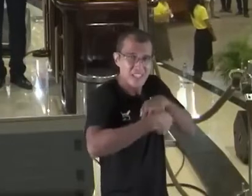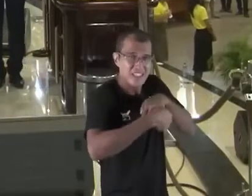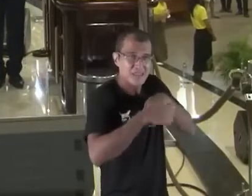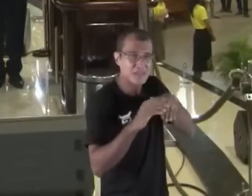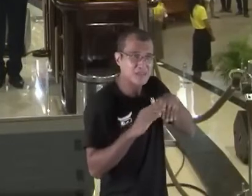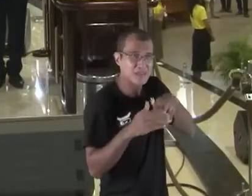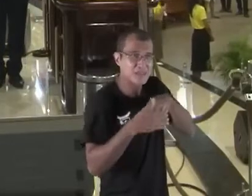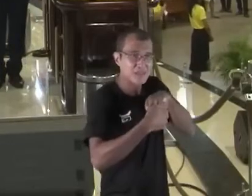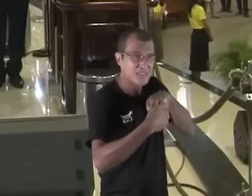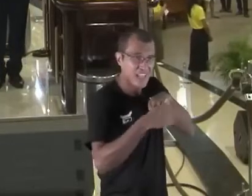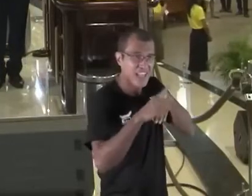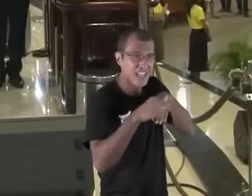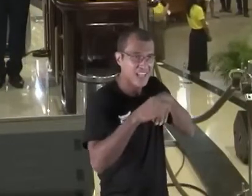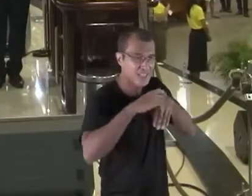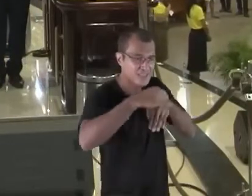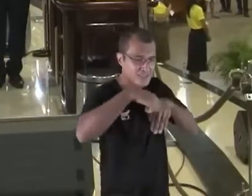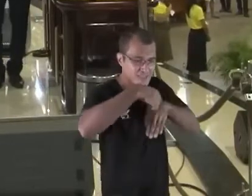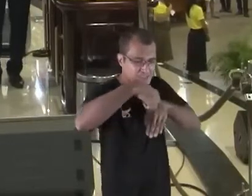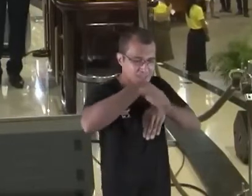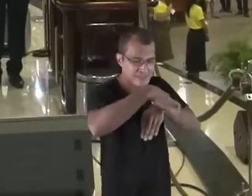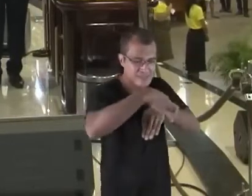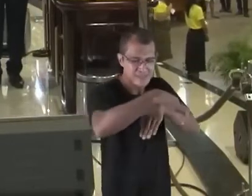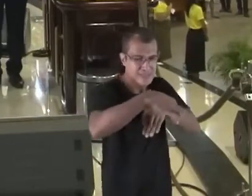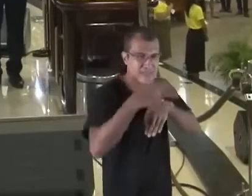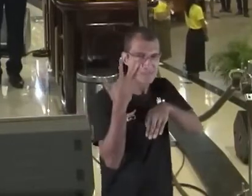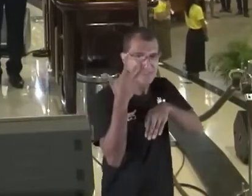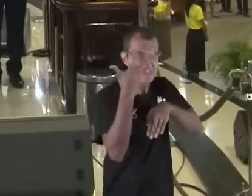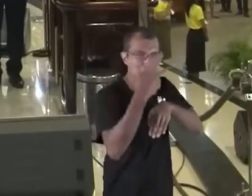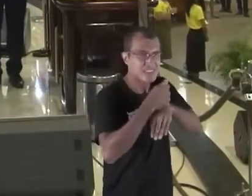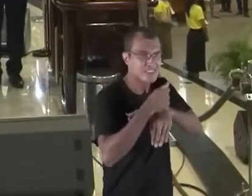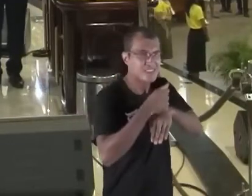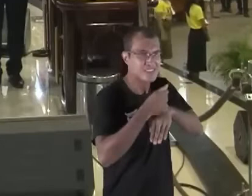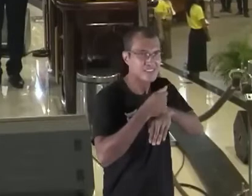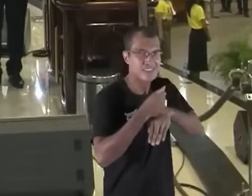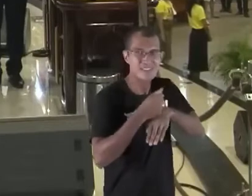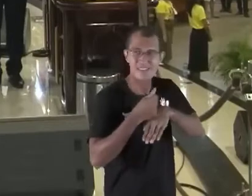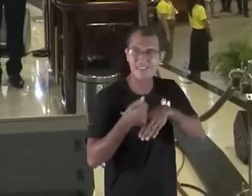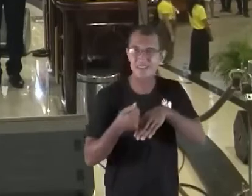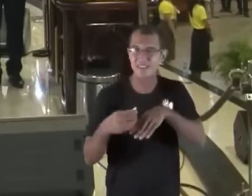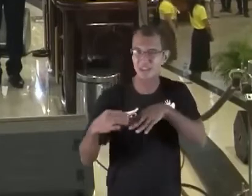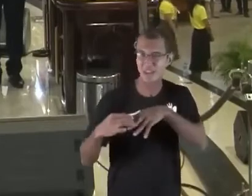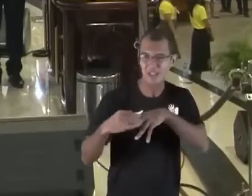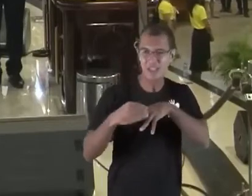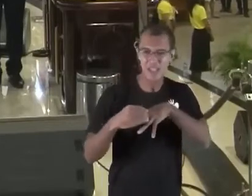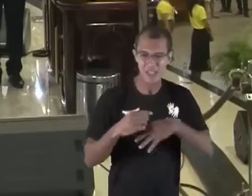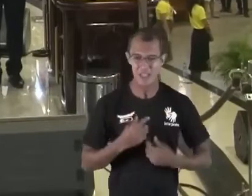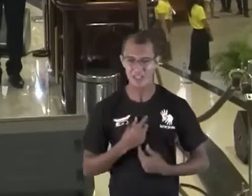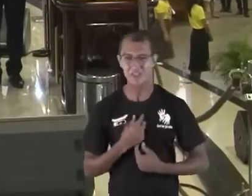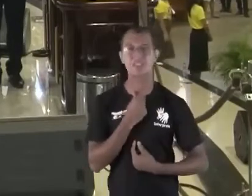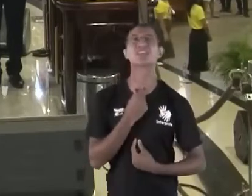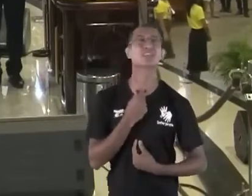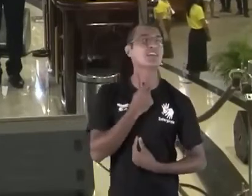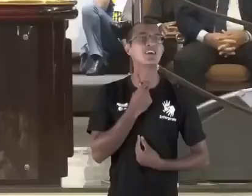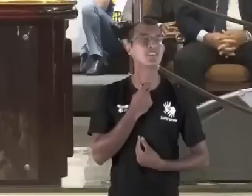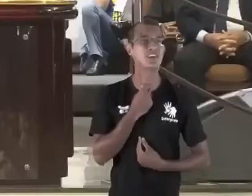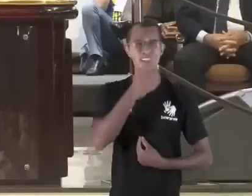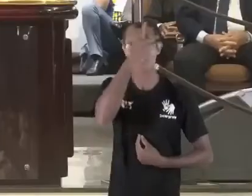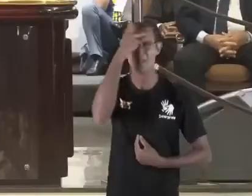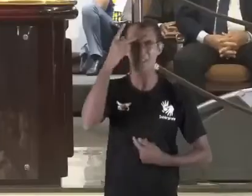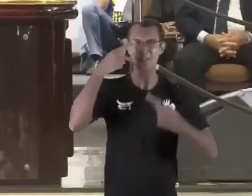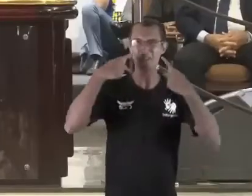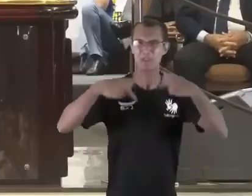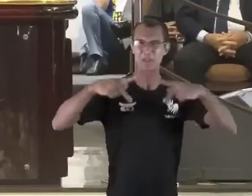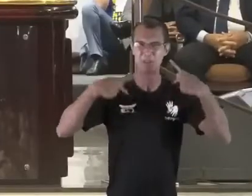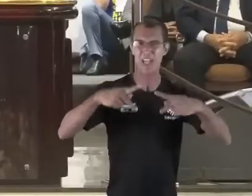A Bíblia não diz quão formosos são os anéis e as gravatas dos que pregam